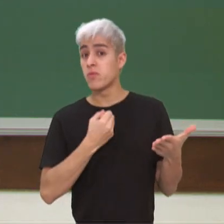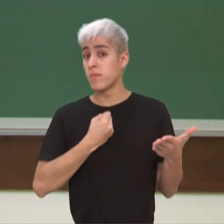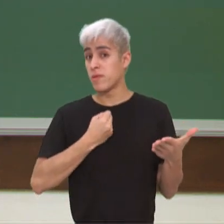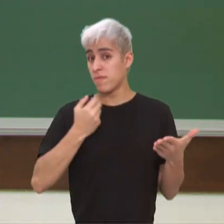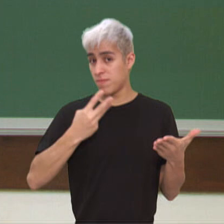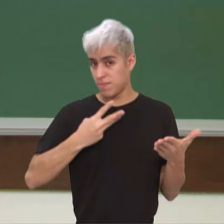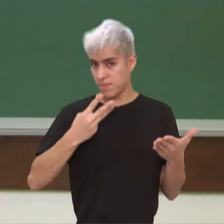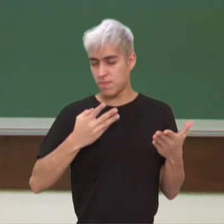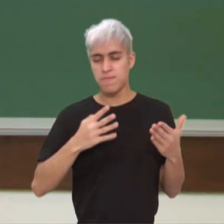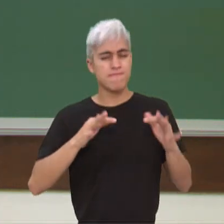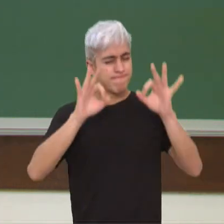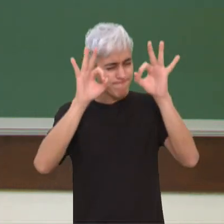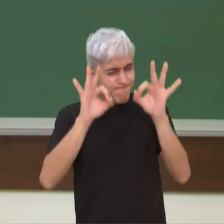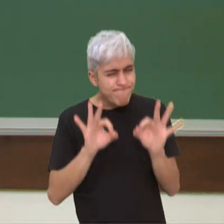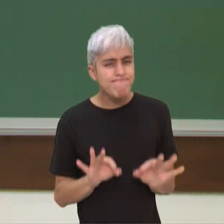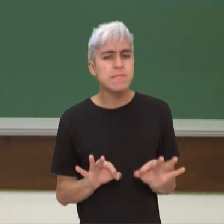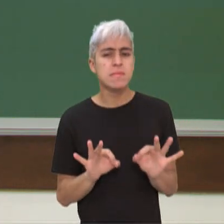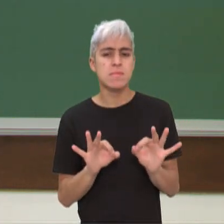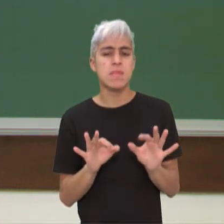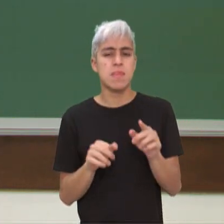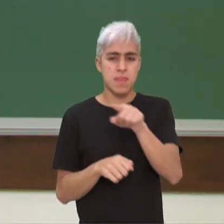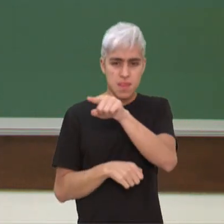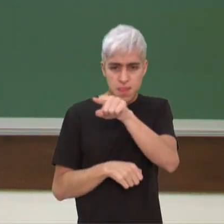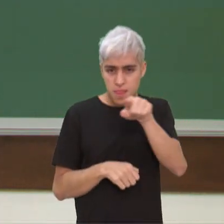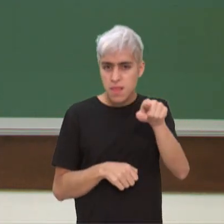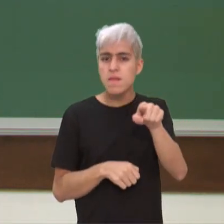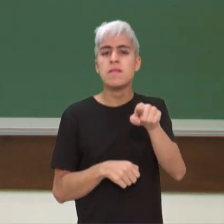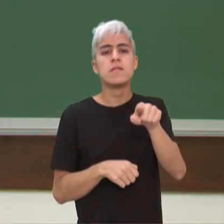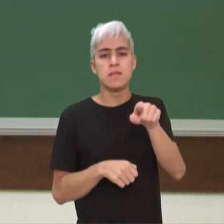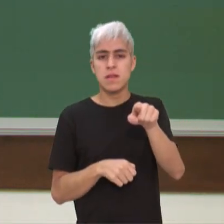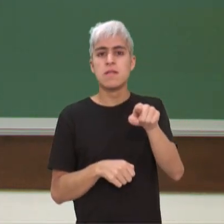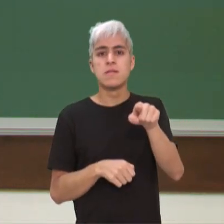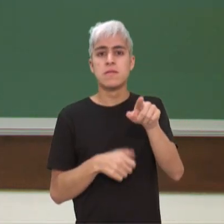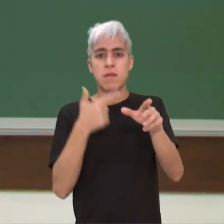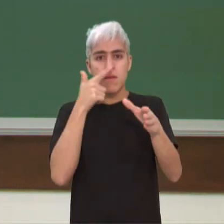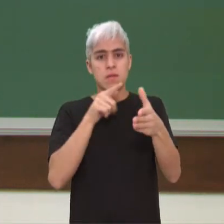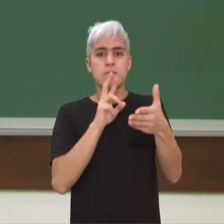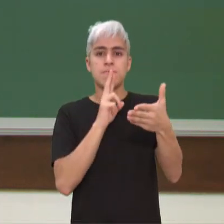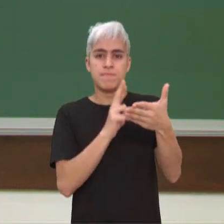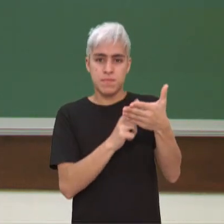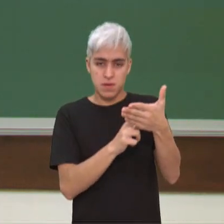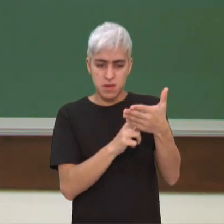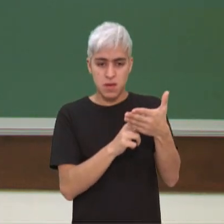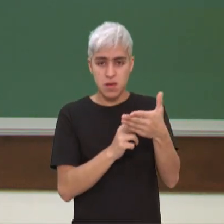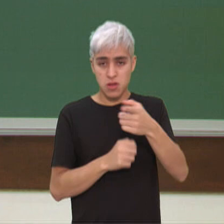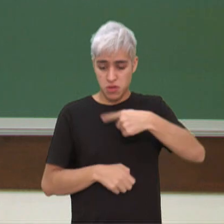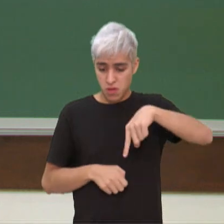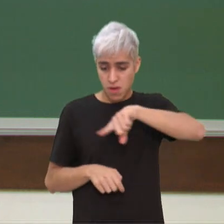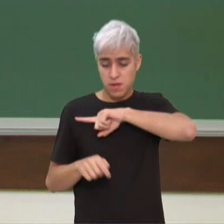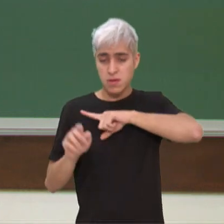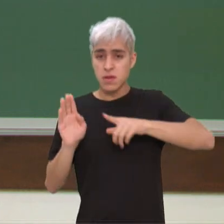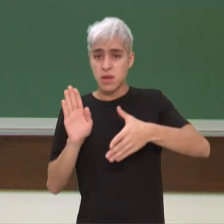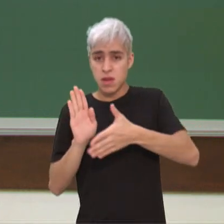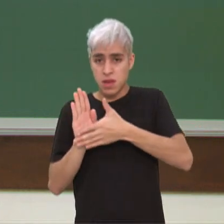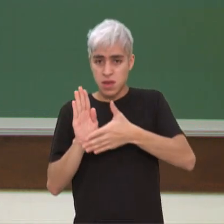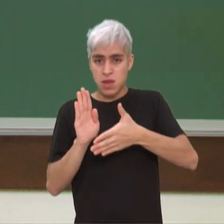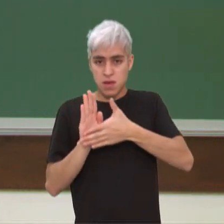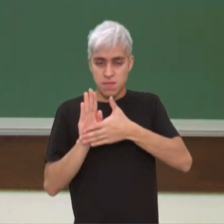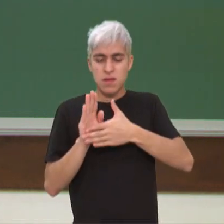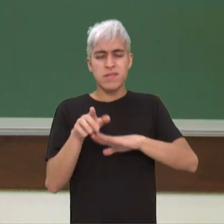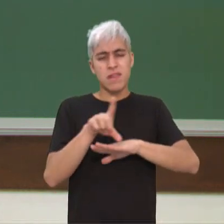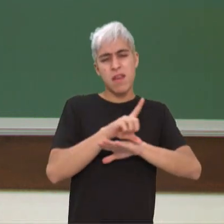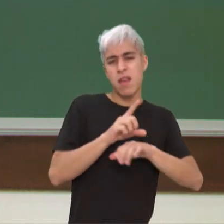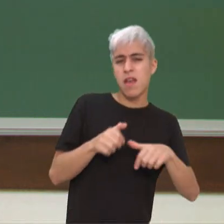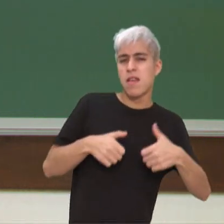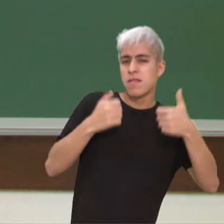3? Eu tenho certeza que sim, né? Nós propomos a você e no bloco anterior eu tinha falado